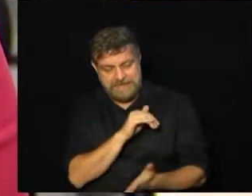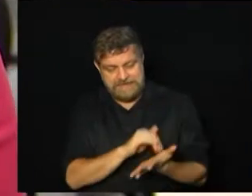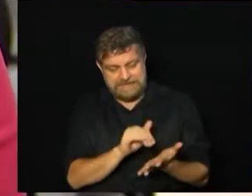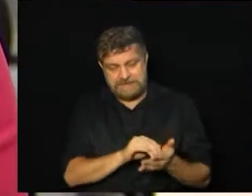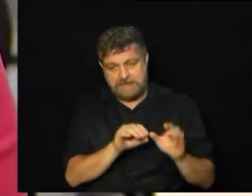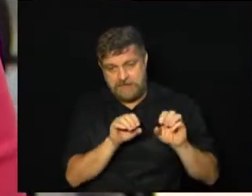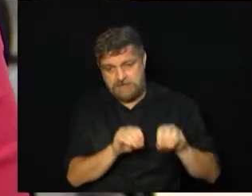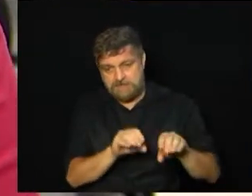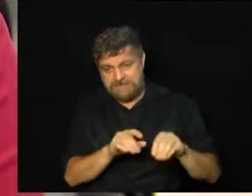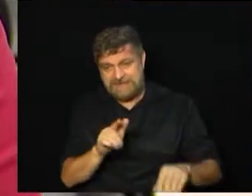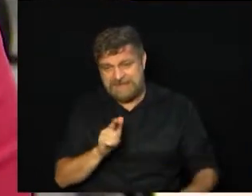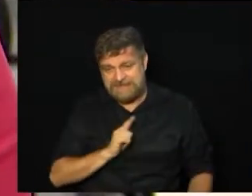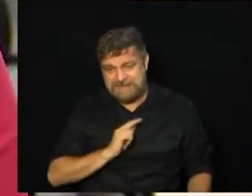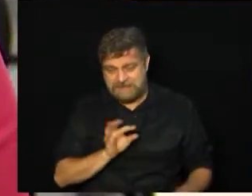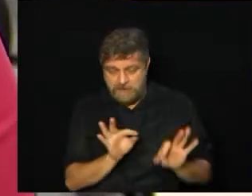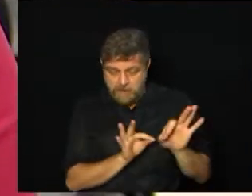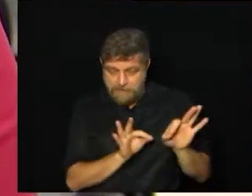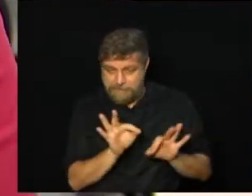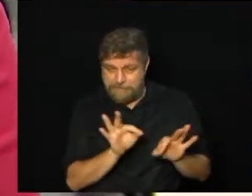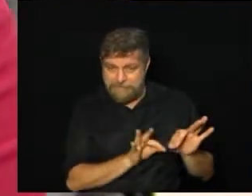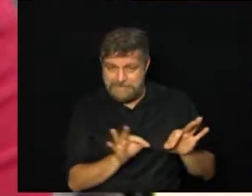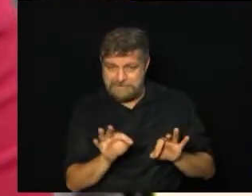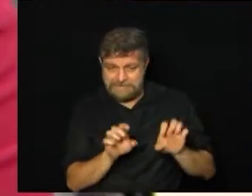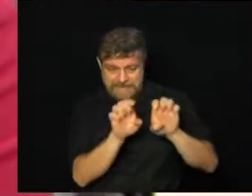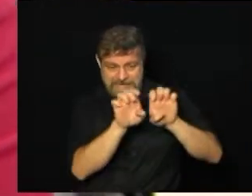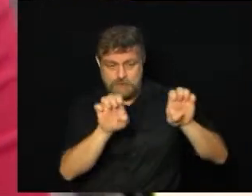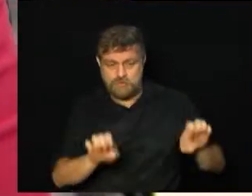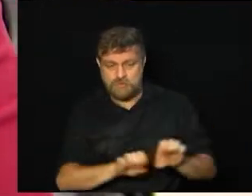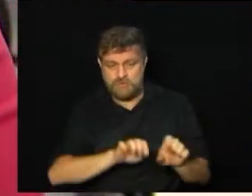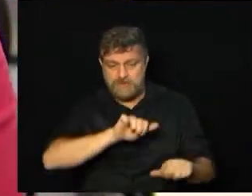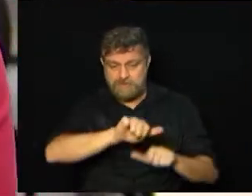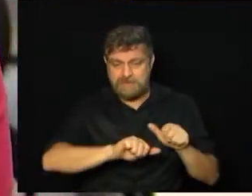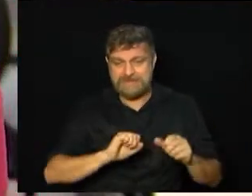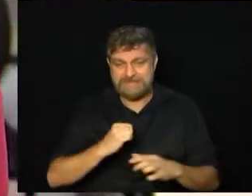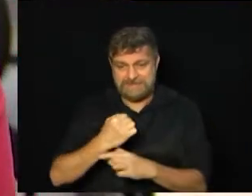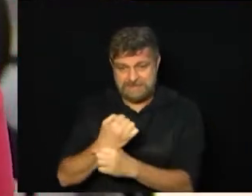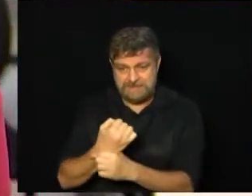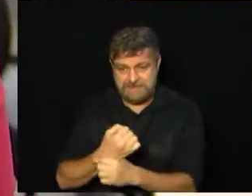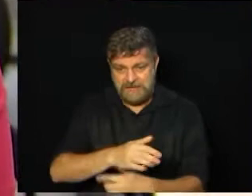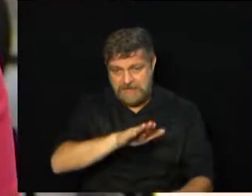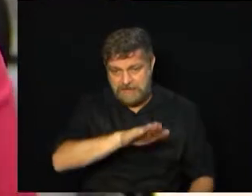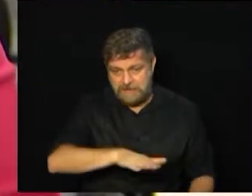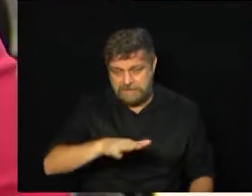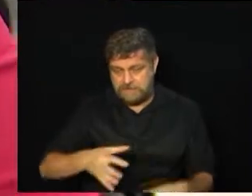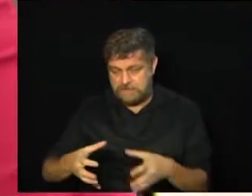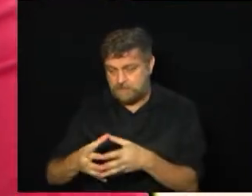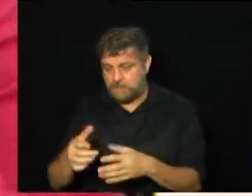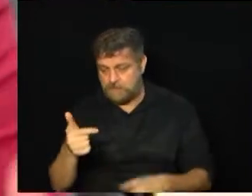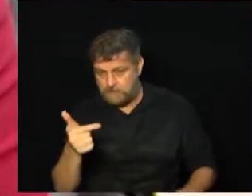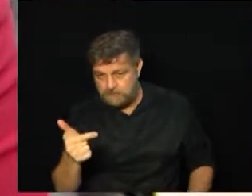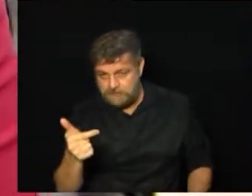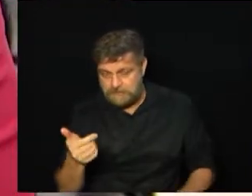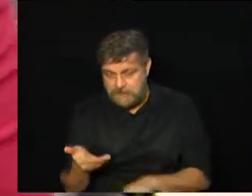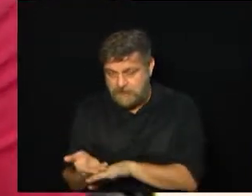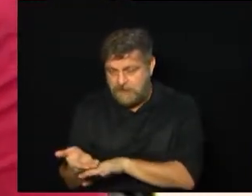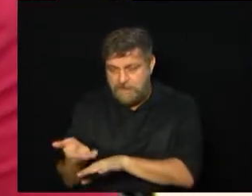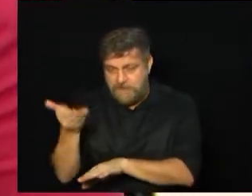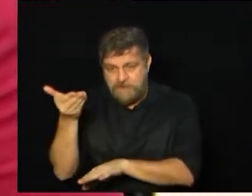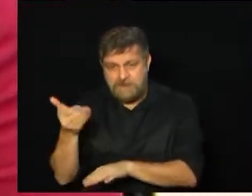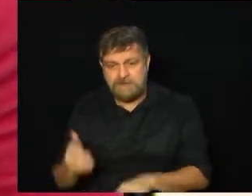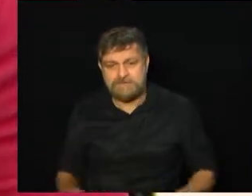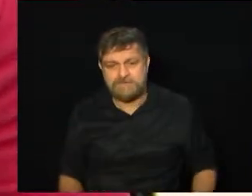Educação, tem feito uma certa reorganização. Ao invés dela garantir só as crianças do agrupamento 2, que é um pouquinho maior que 1